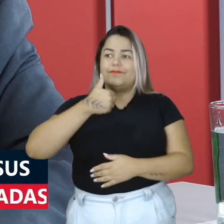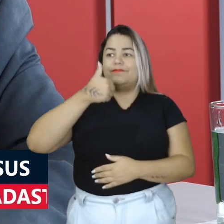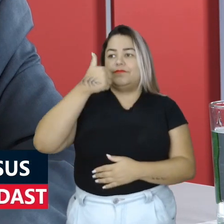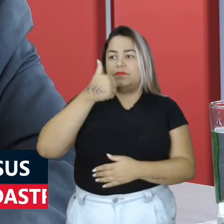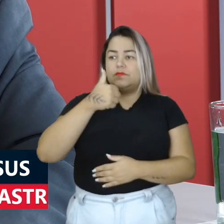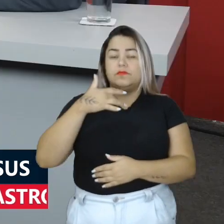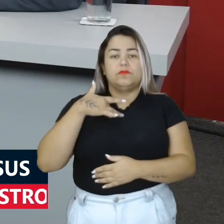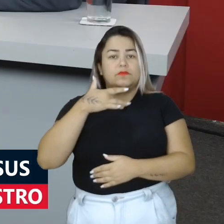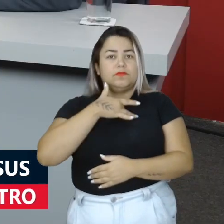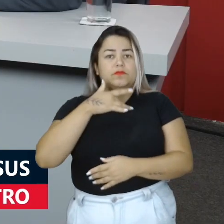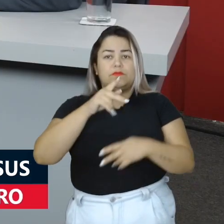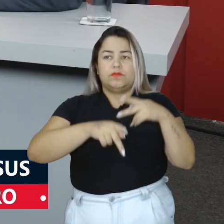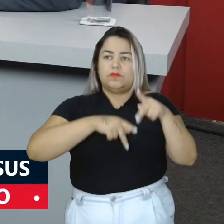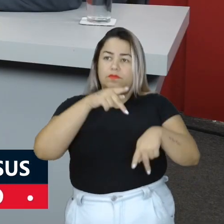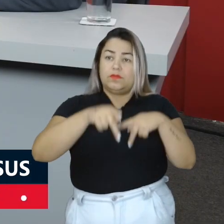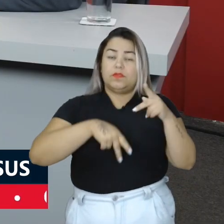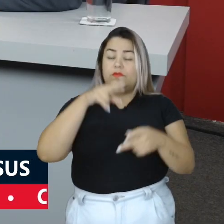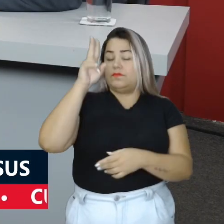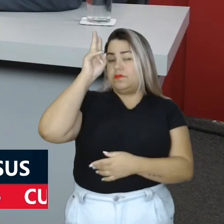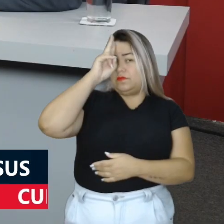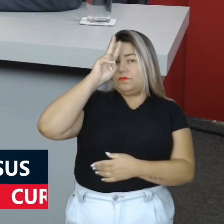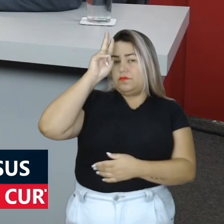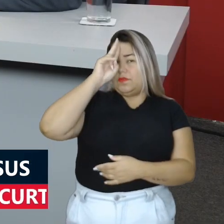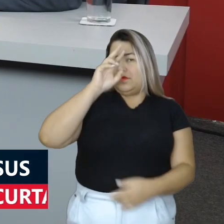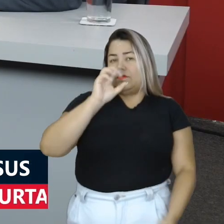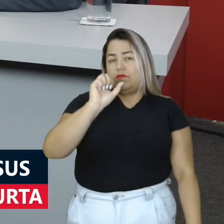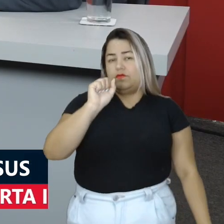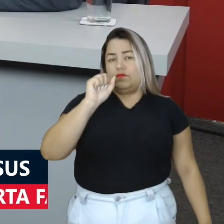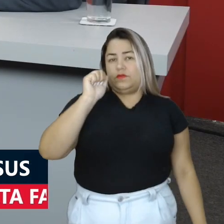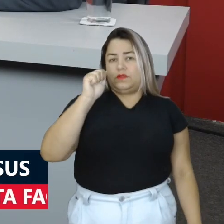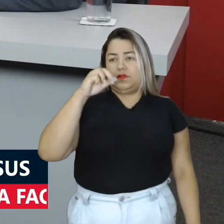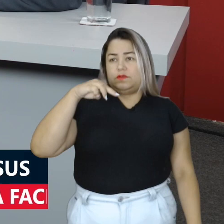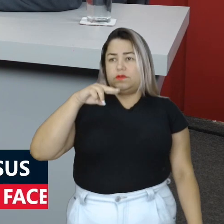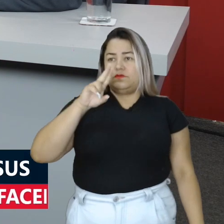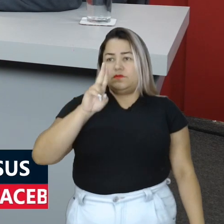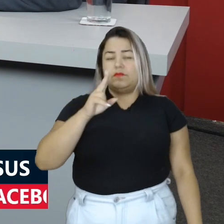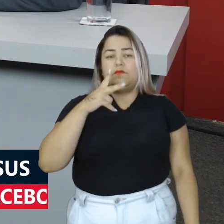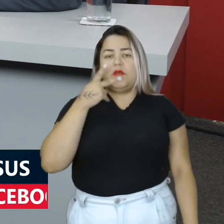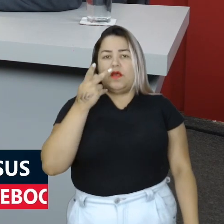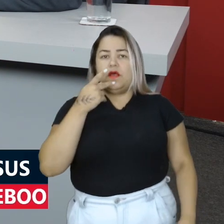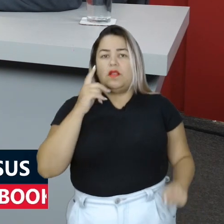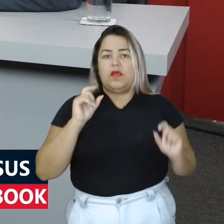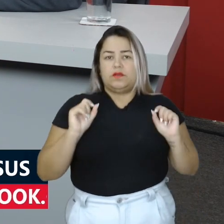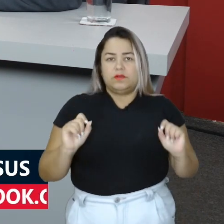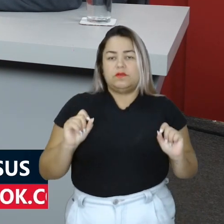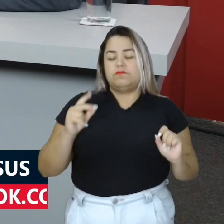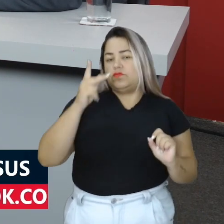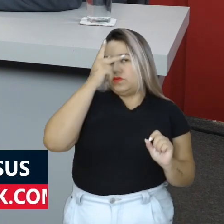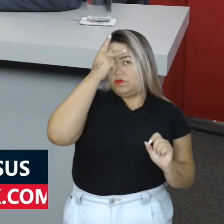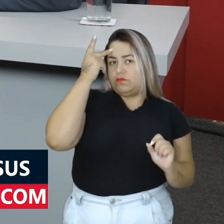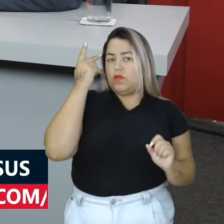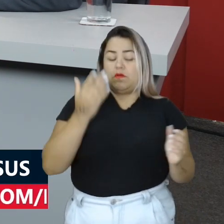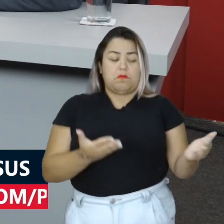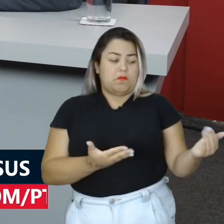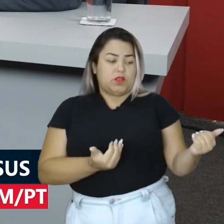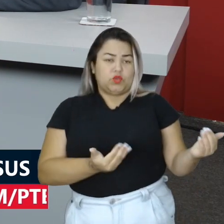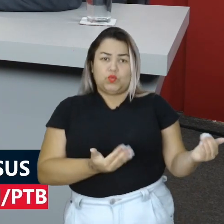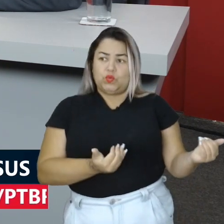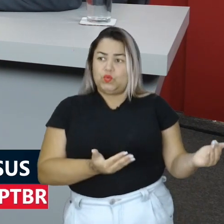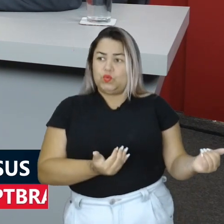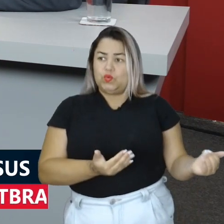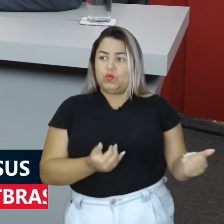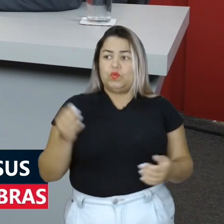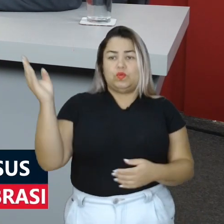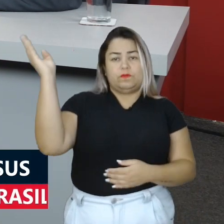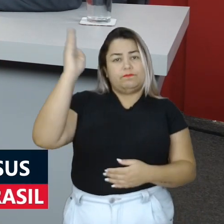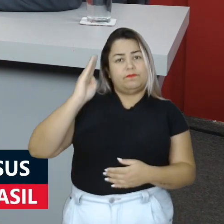da população. E lembrando também da questão do SAMU, deputado, eu queria ressaltar isso. Eu acho que para as pessoas mais jovens do Brasil, o SAMU sempre